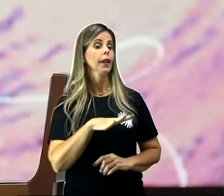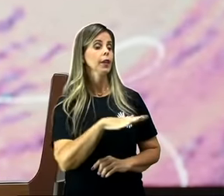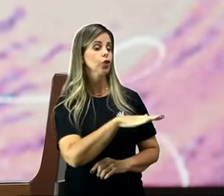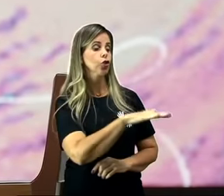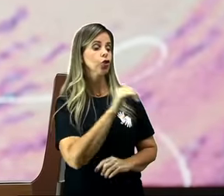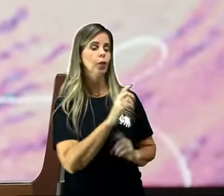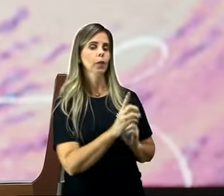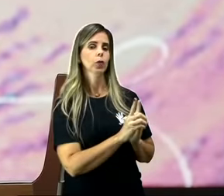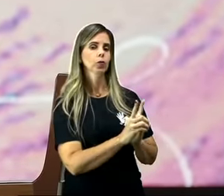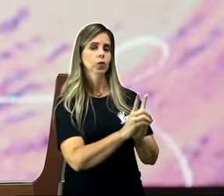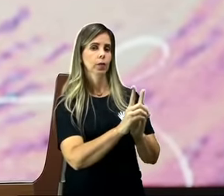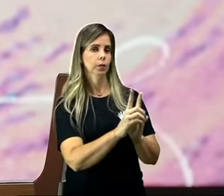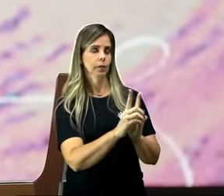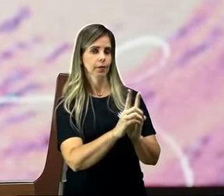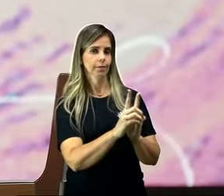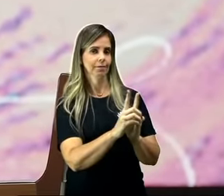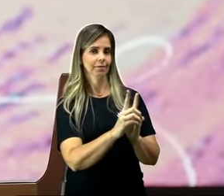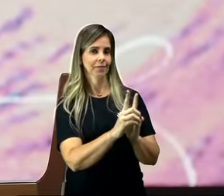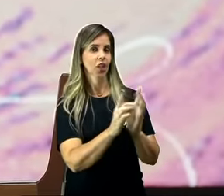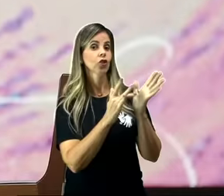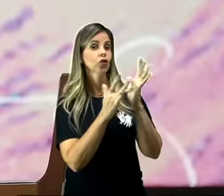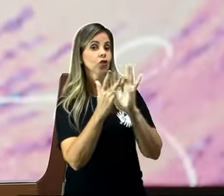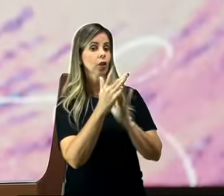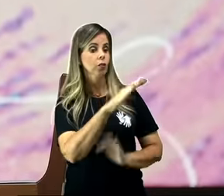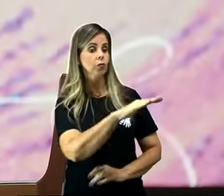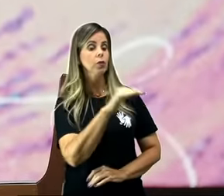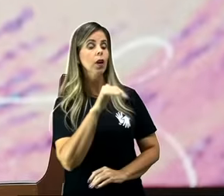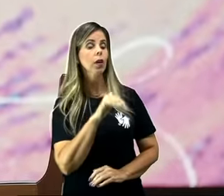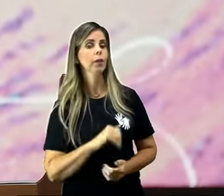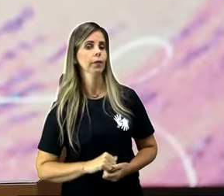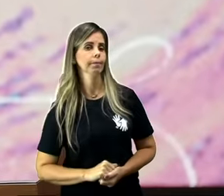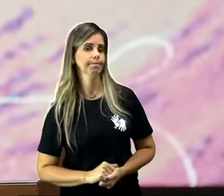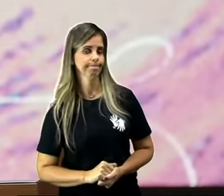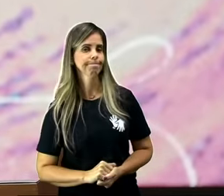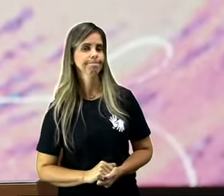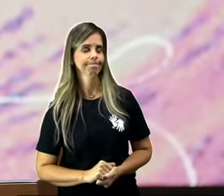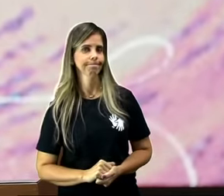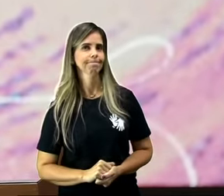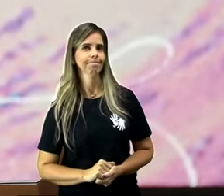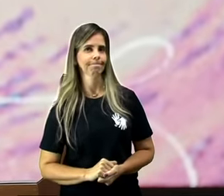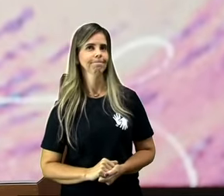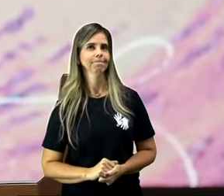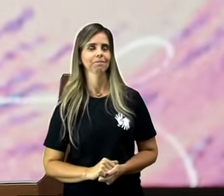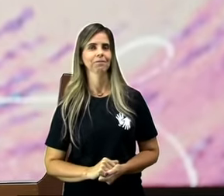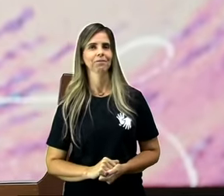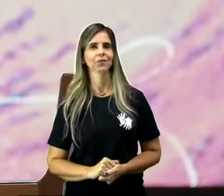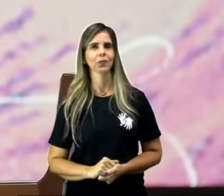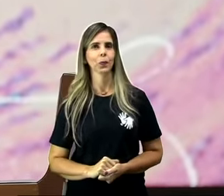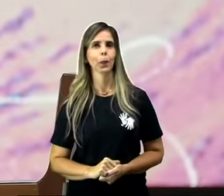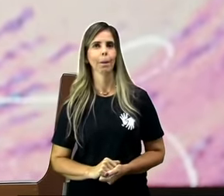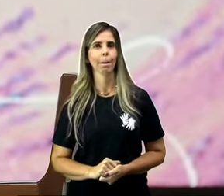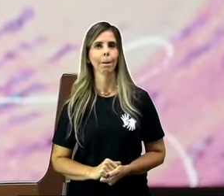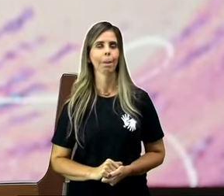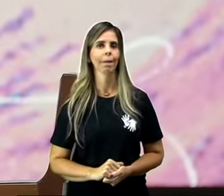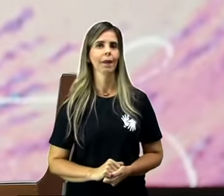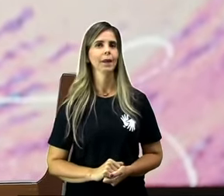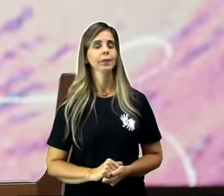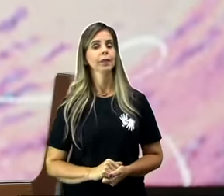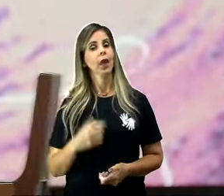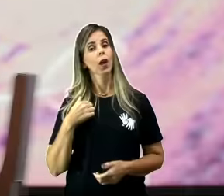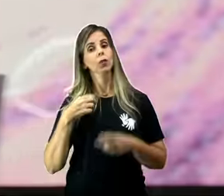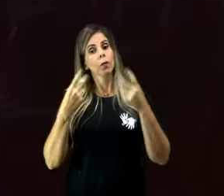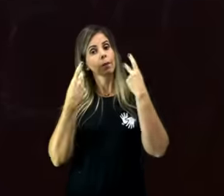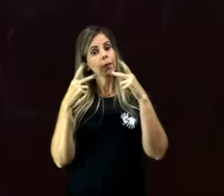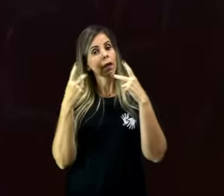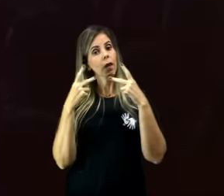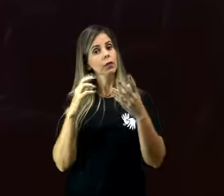Quem falou? Eles estão debaixo da palavra de quem? Mas que boca murcha, irmão, meu Deus do céu. Estou pregando desde de manhã, vocês já estão cansados de